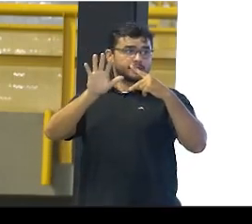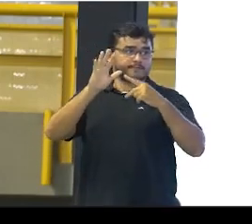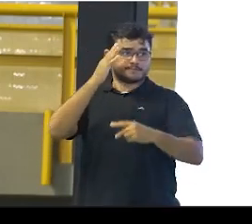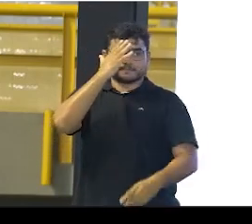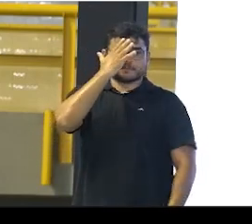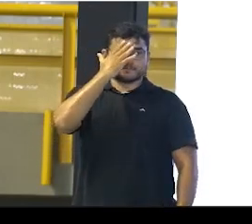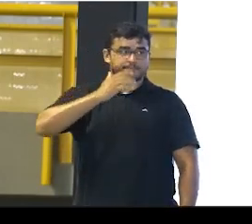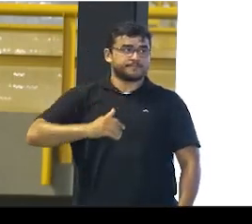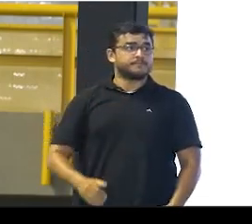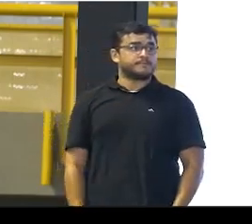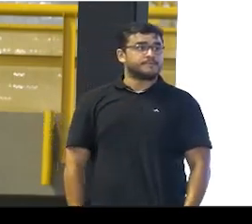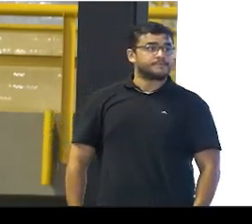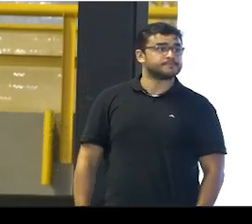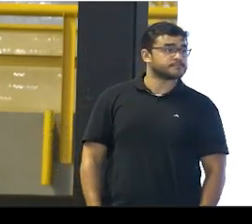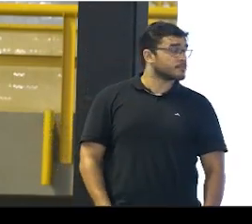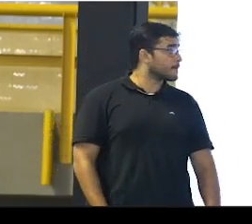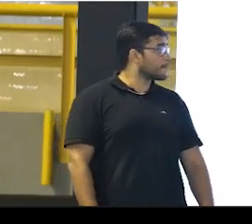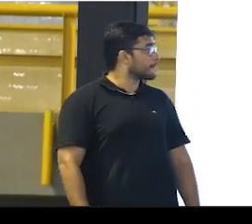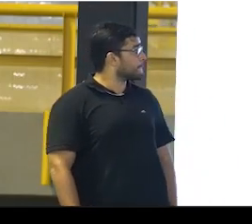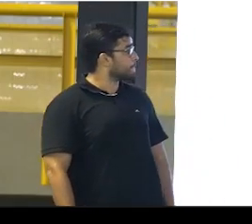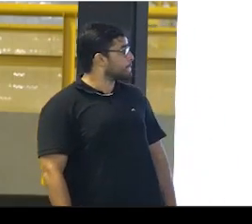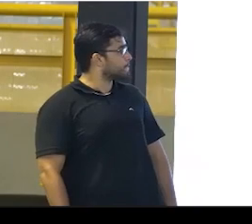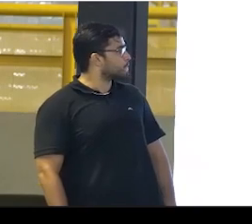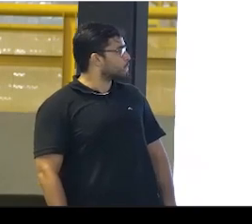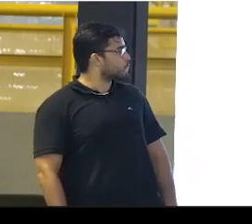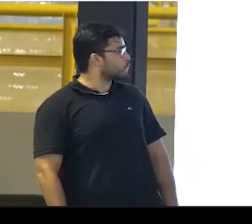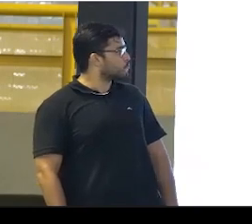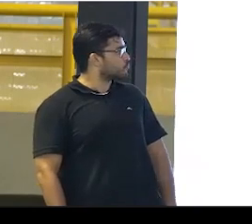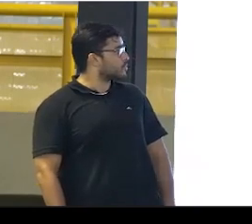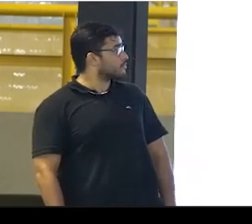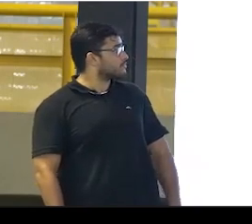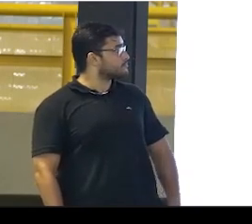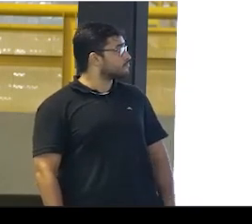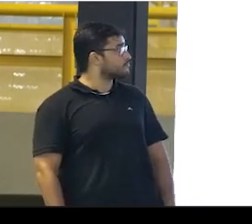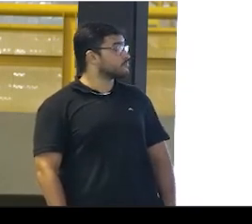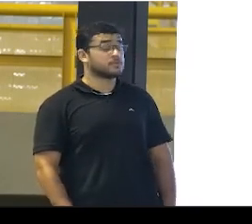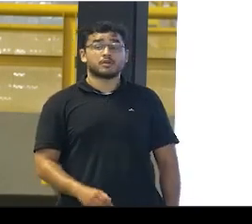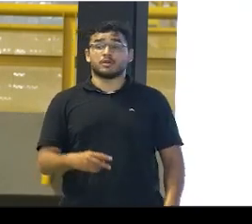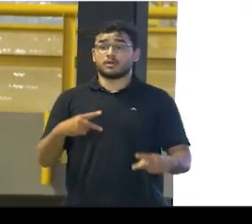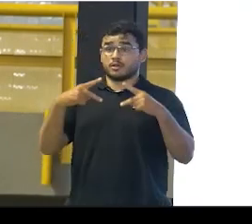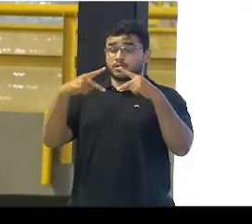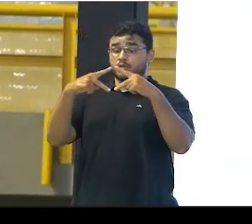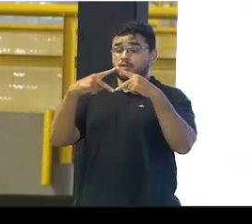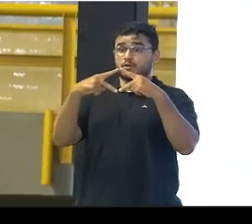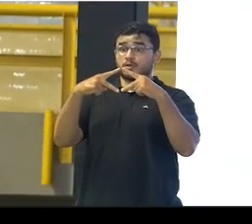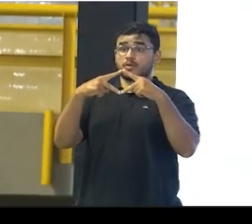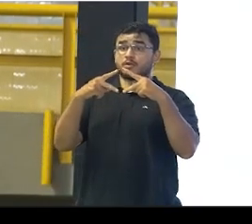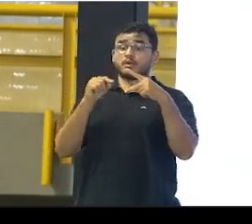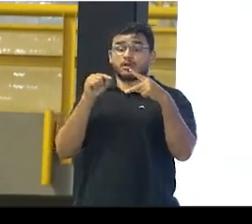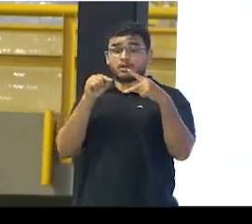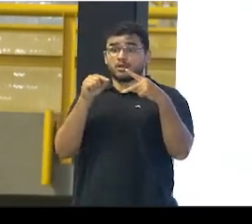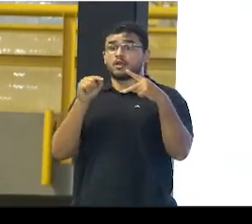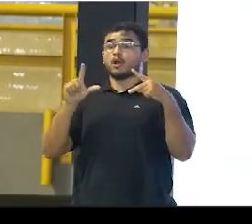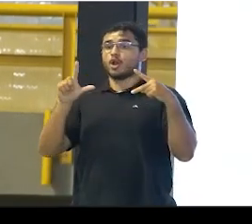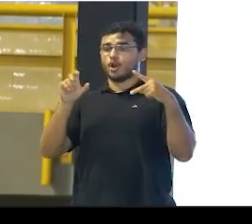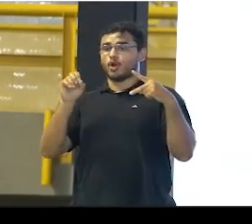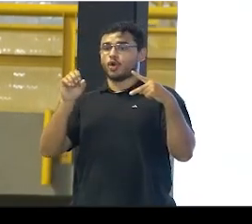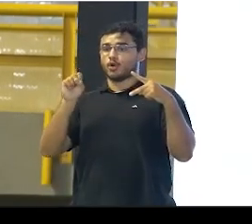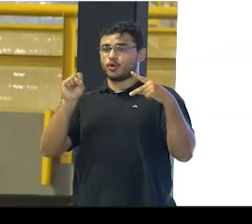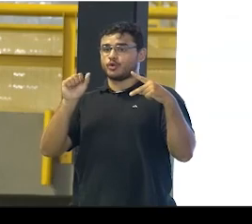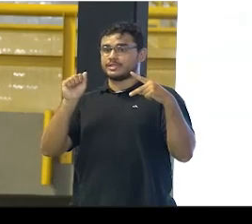15 hectares. Aí um cara tem um terreninho bem pequenininho, de 15 hectares. E o outro tem